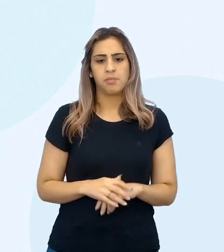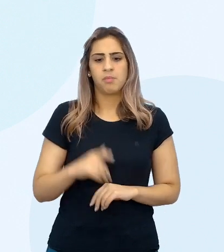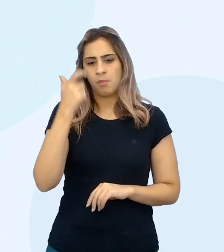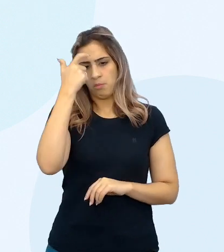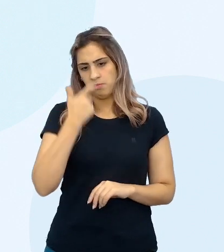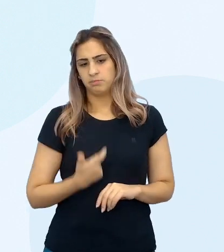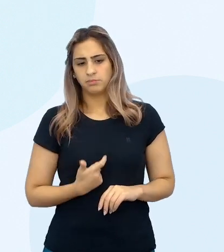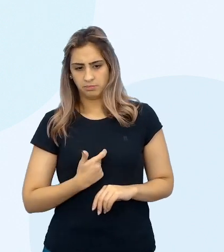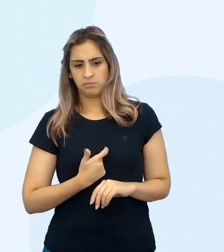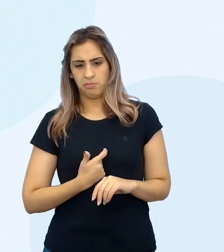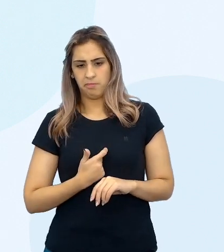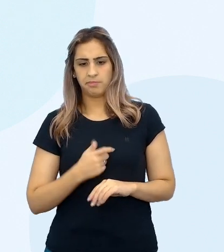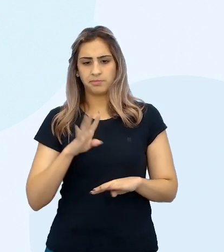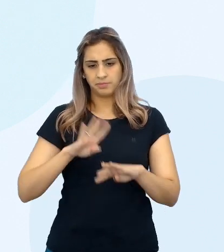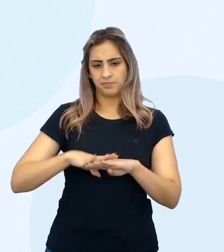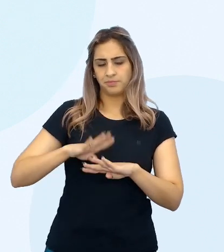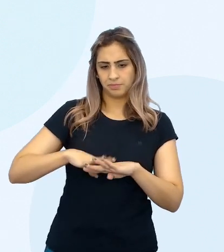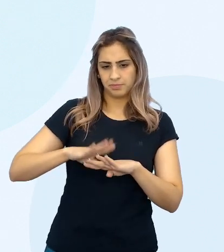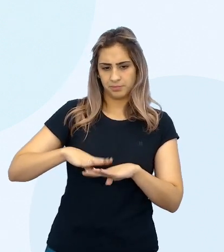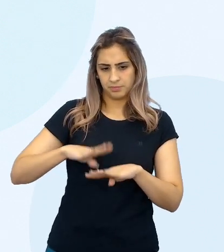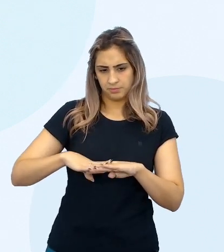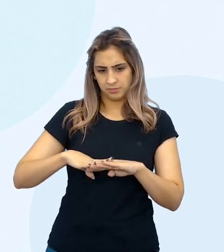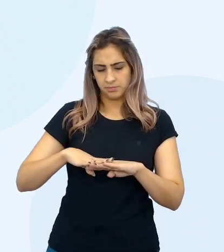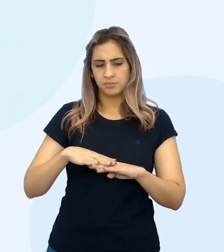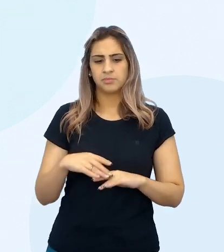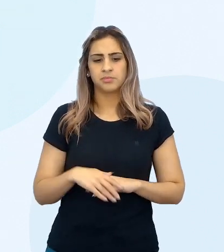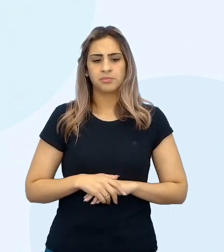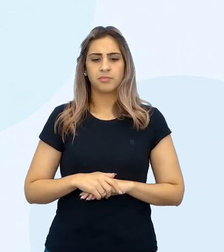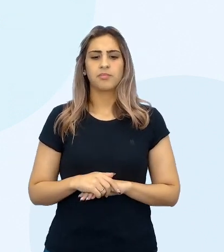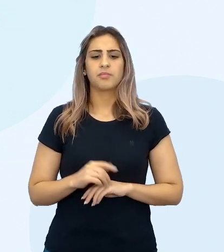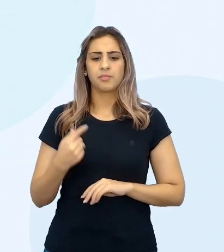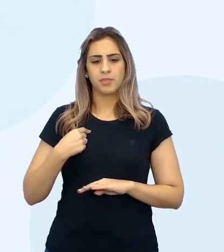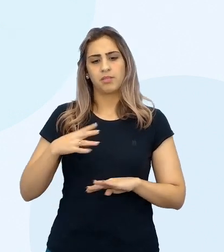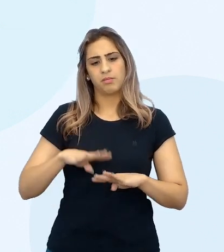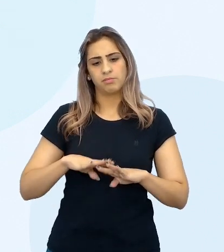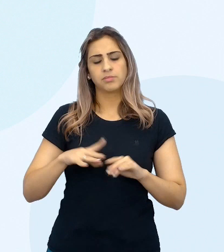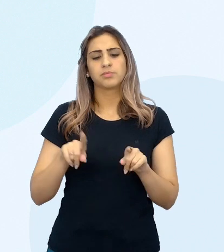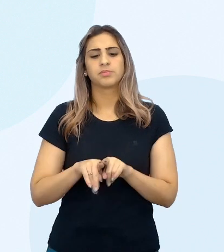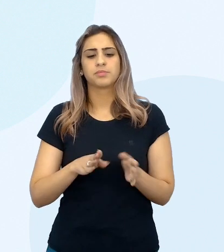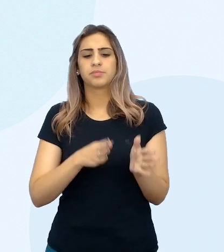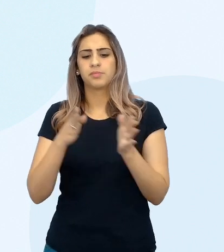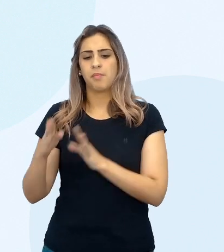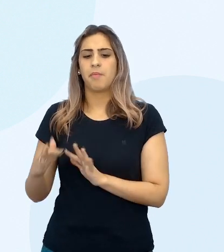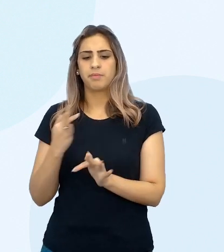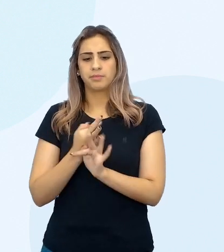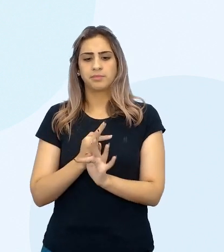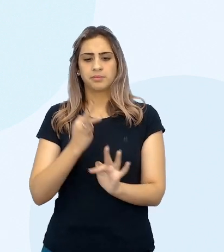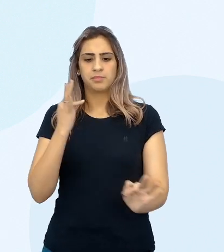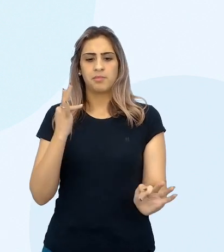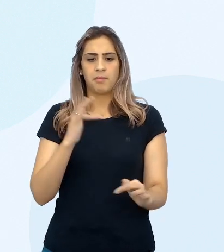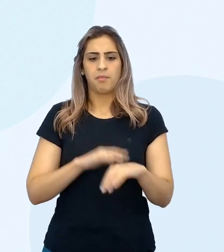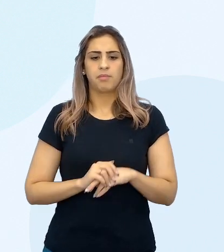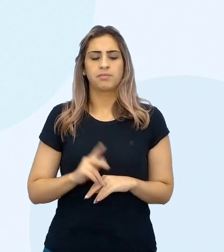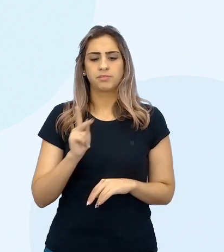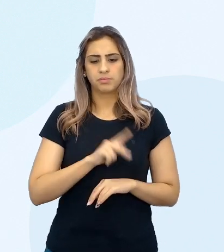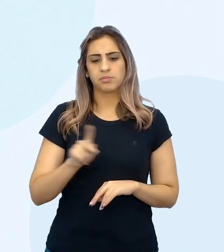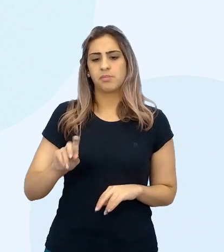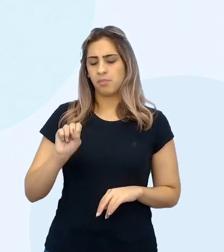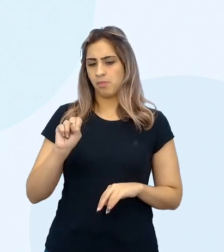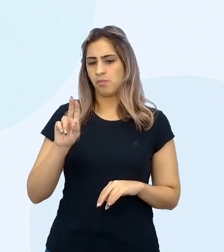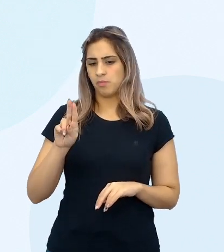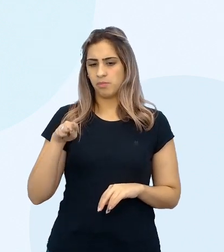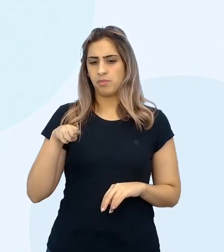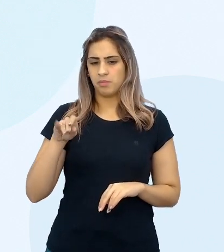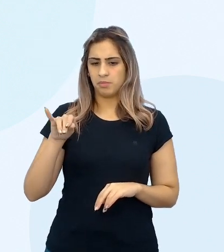de matemática, medidas para a existência da vida. E o último de química, do micro ao macro, professora Sumaia. Não